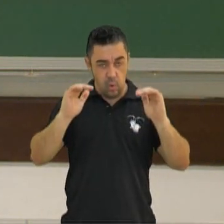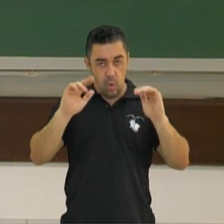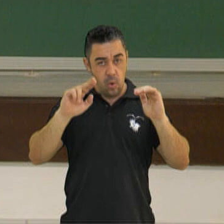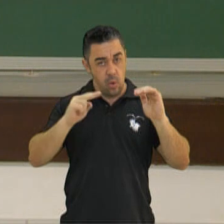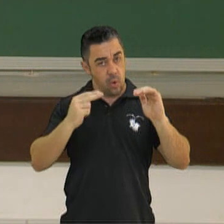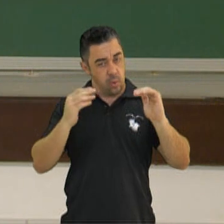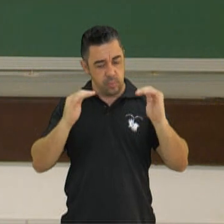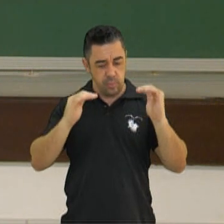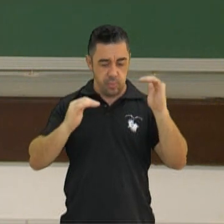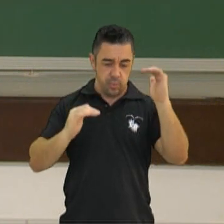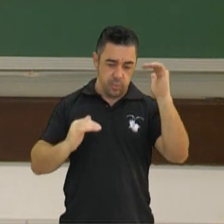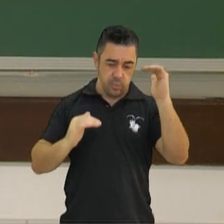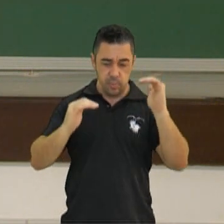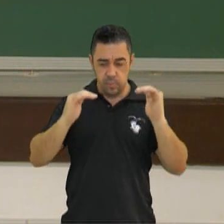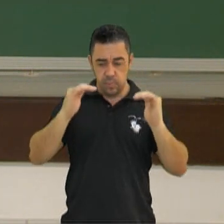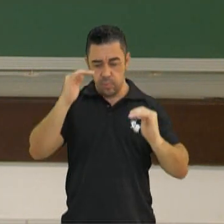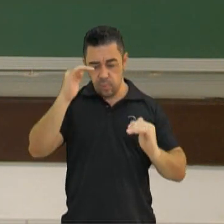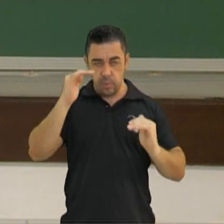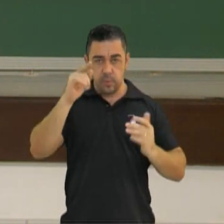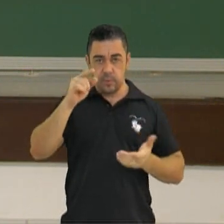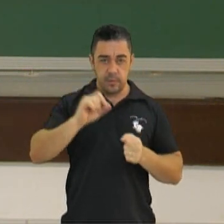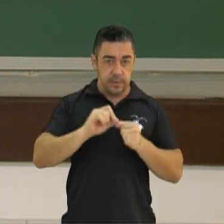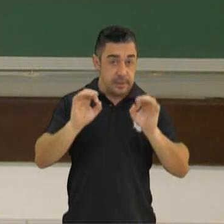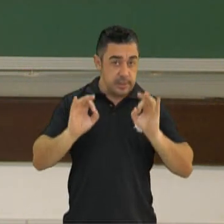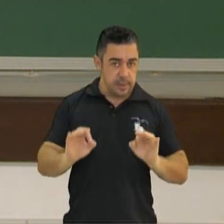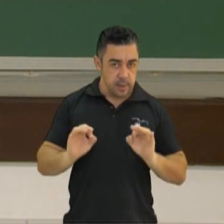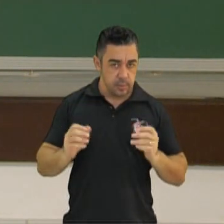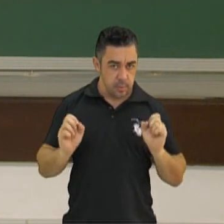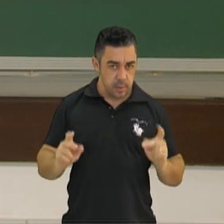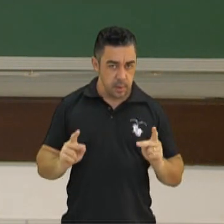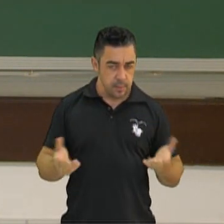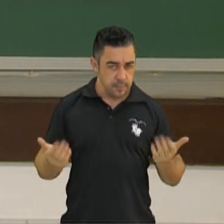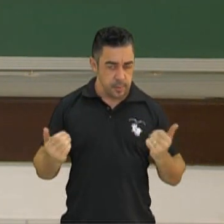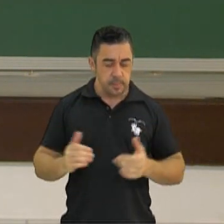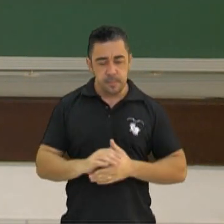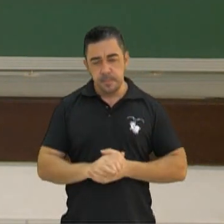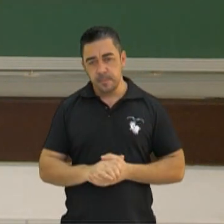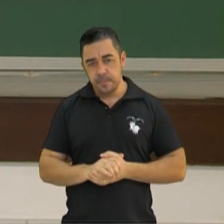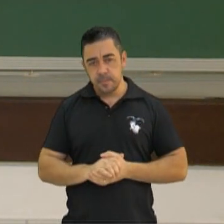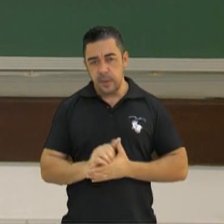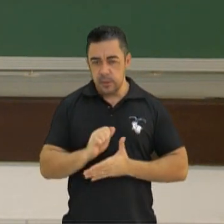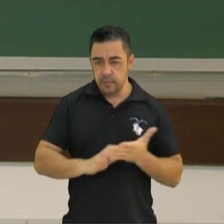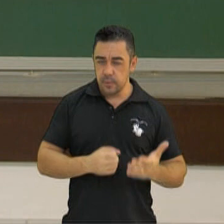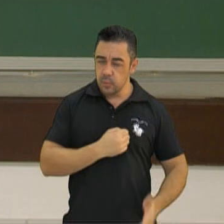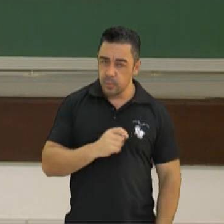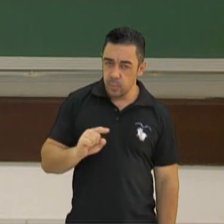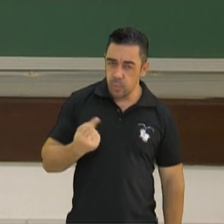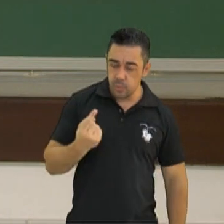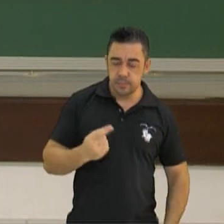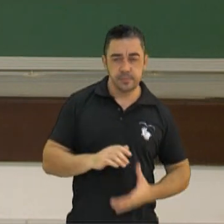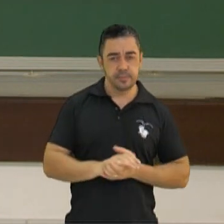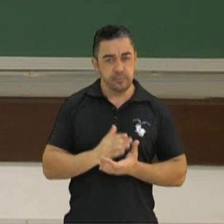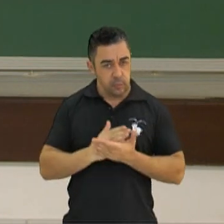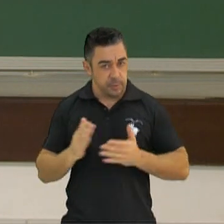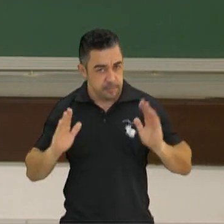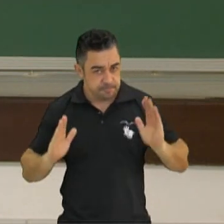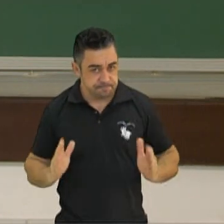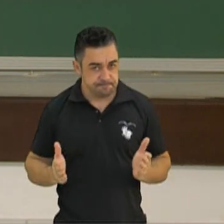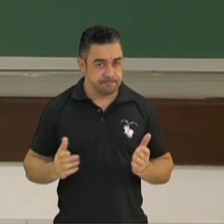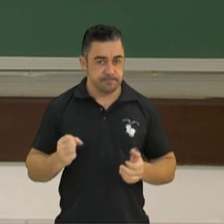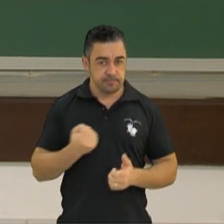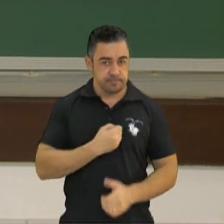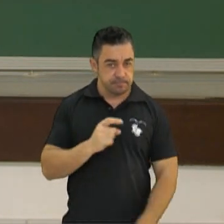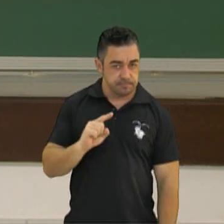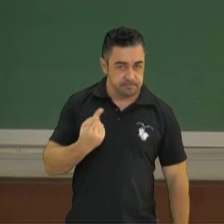fazer a resolução de forma certa, ok? Vamos lá então? Exercício 1, vamos começar começando já, ok?